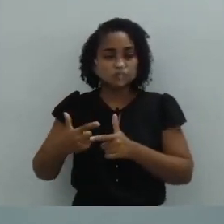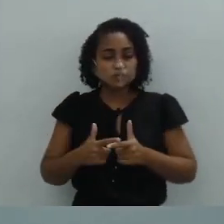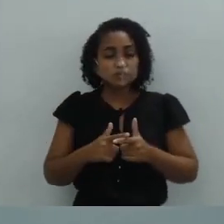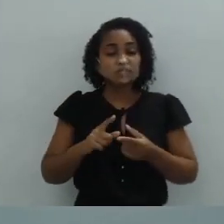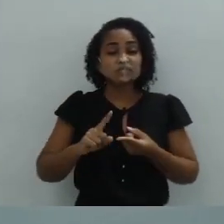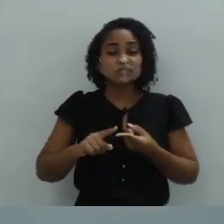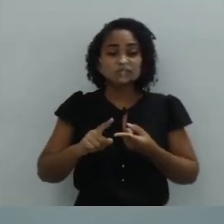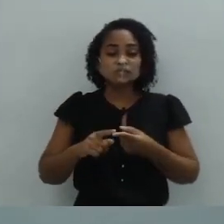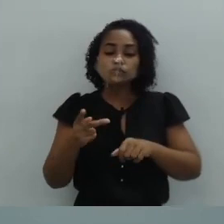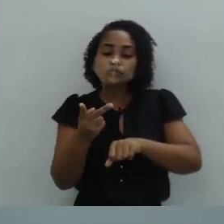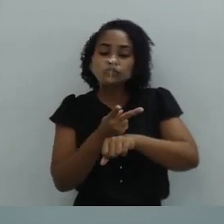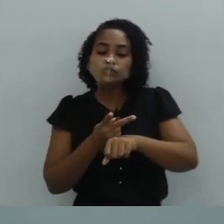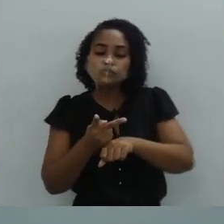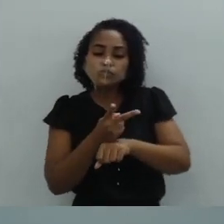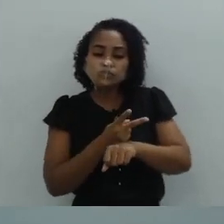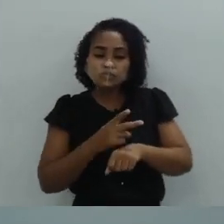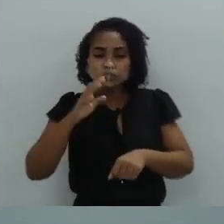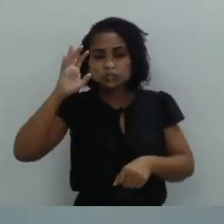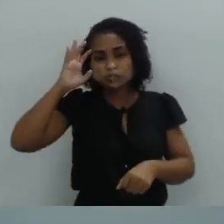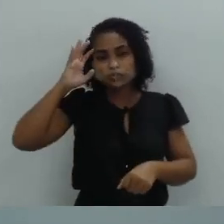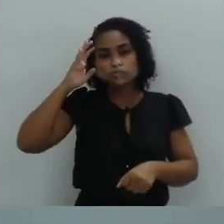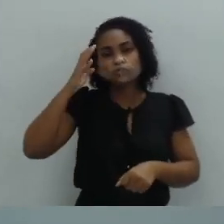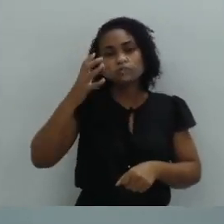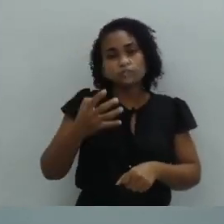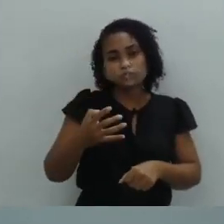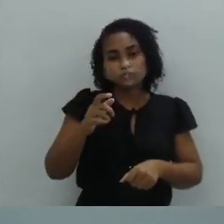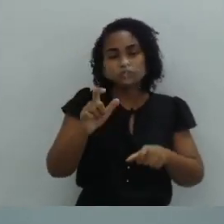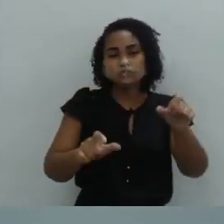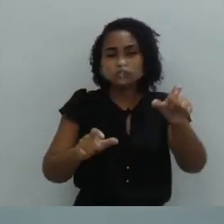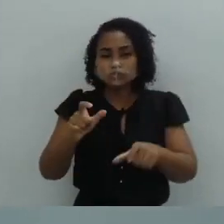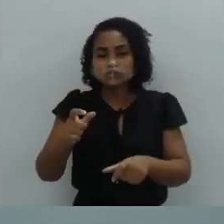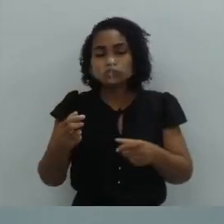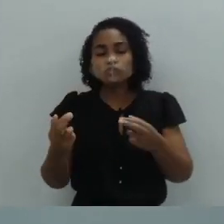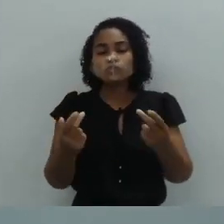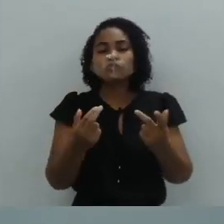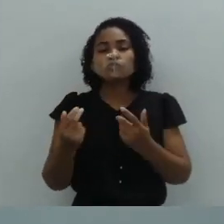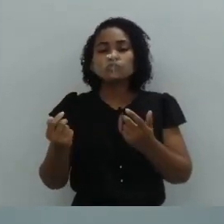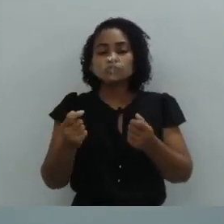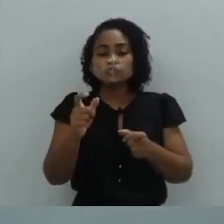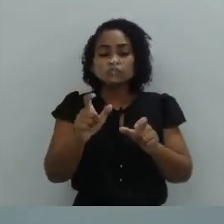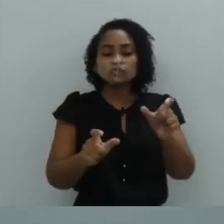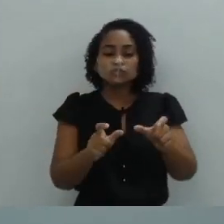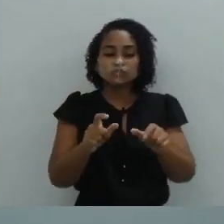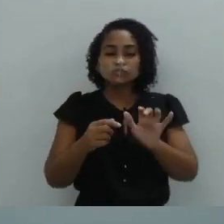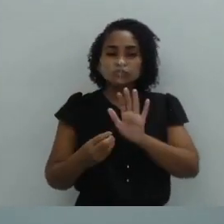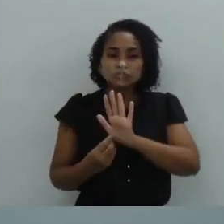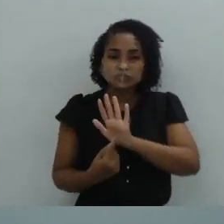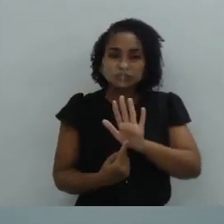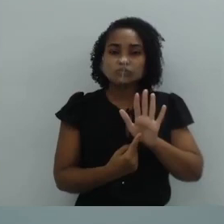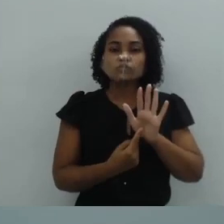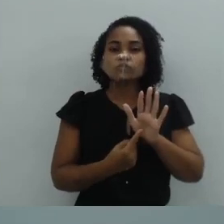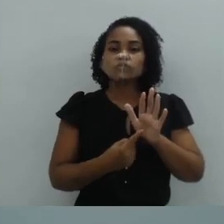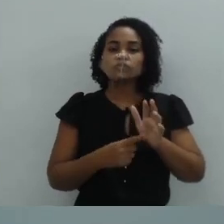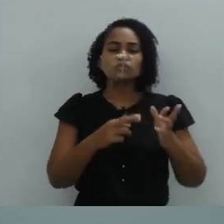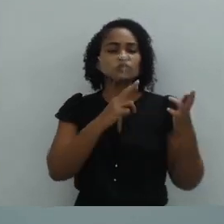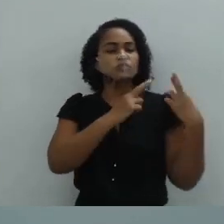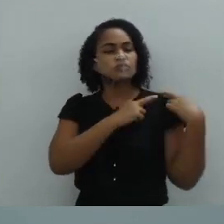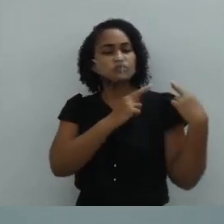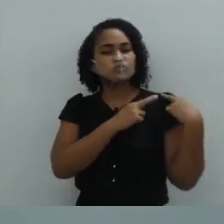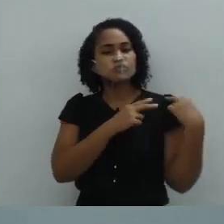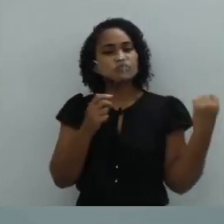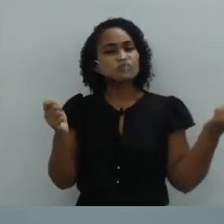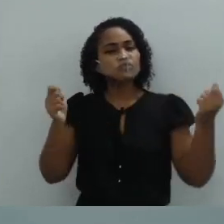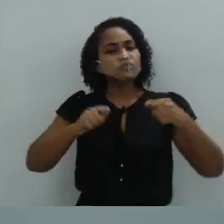vai buscar uma solução para ela com as pessoas indicadas, responsáveis